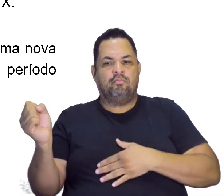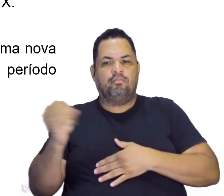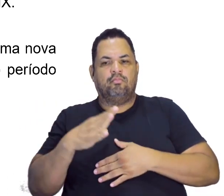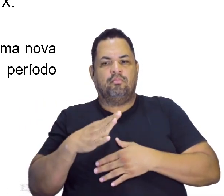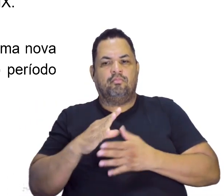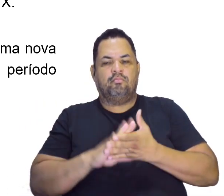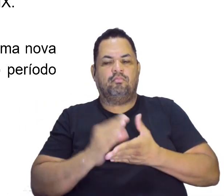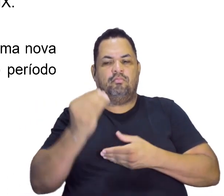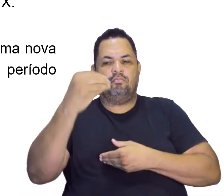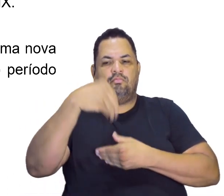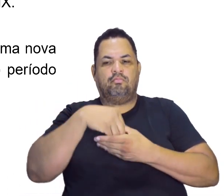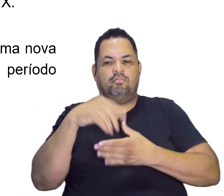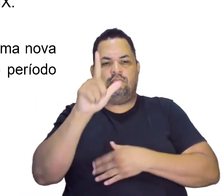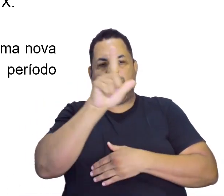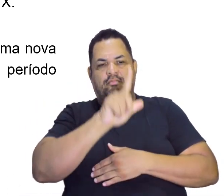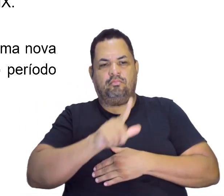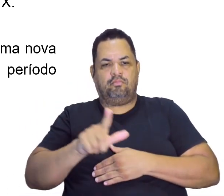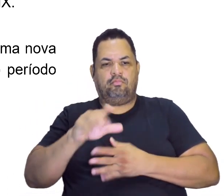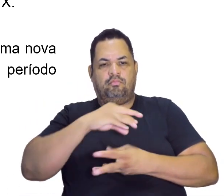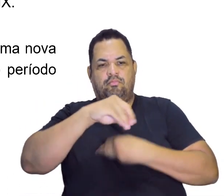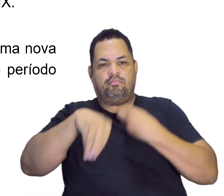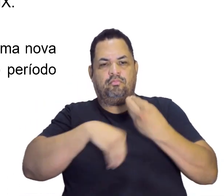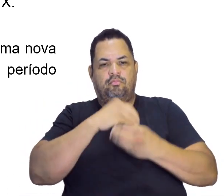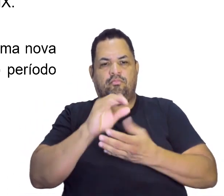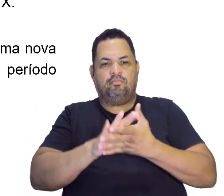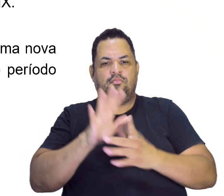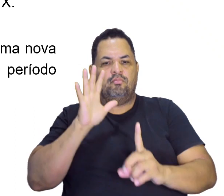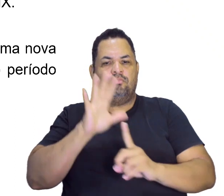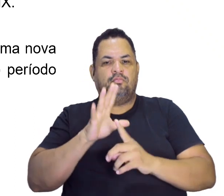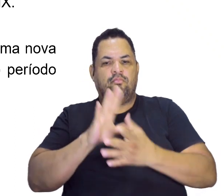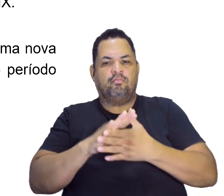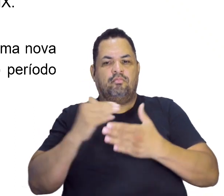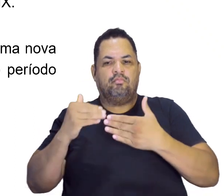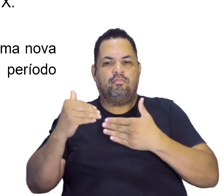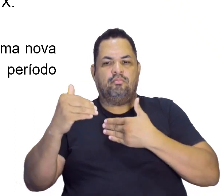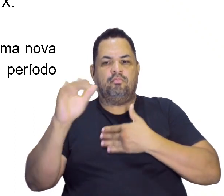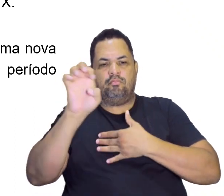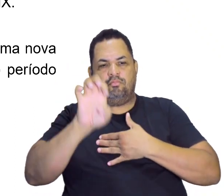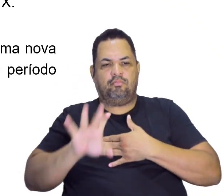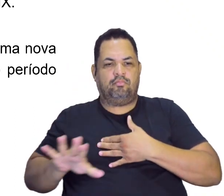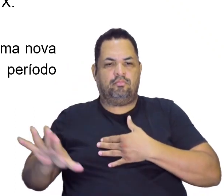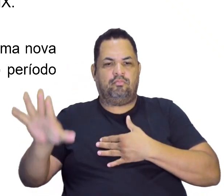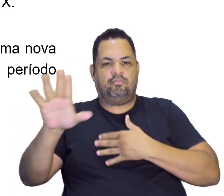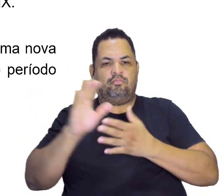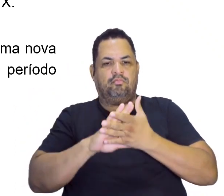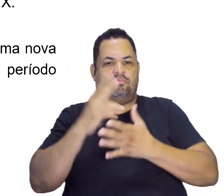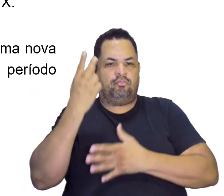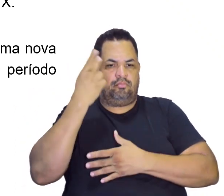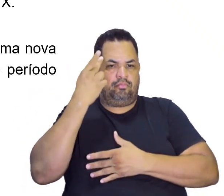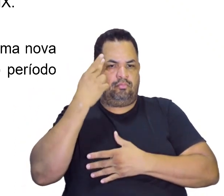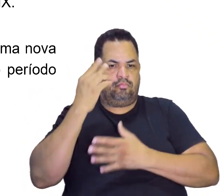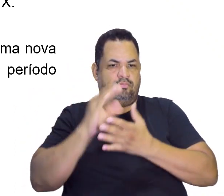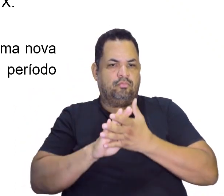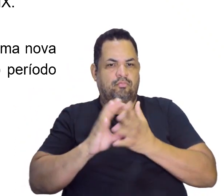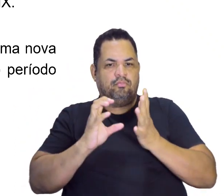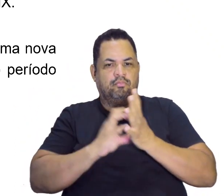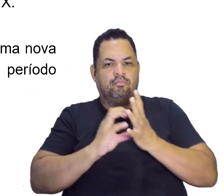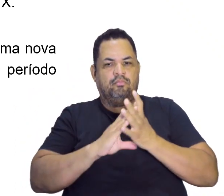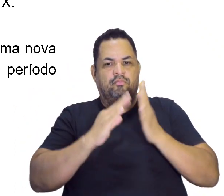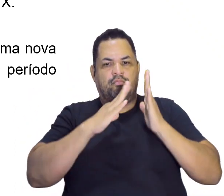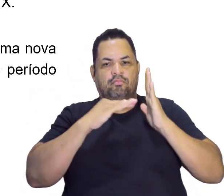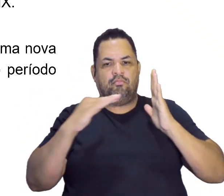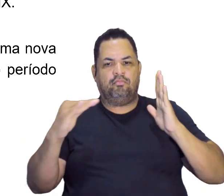inédita, mesclando as influências oriundas das vanguardas europeias com o naturalismo e